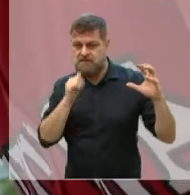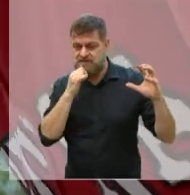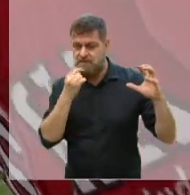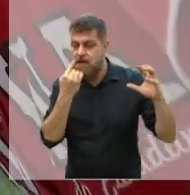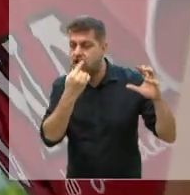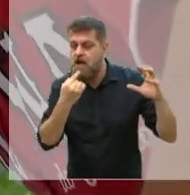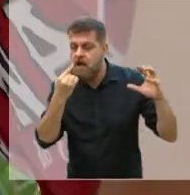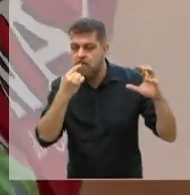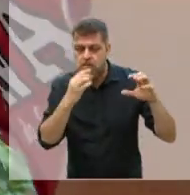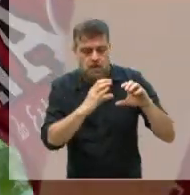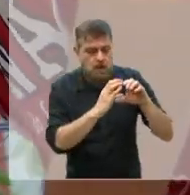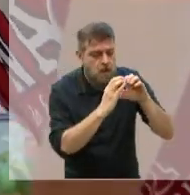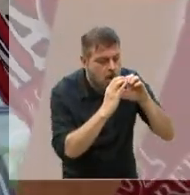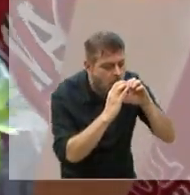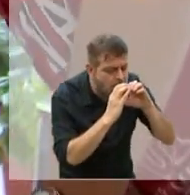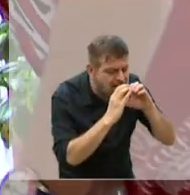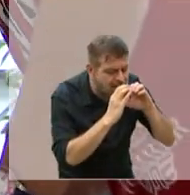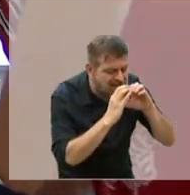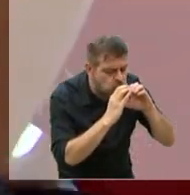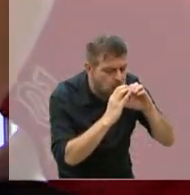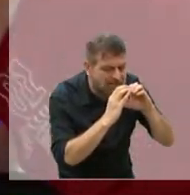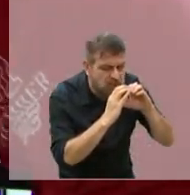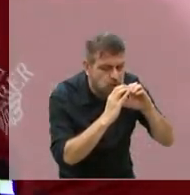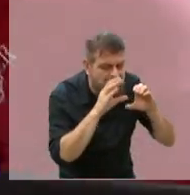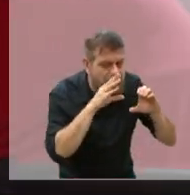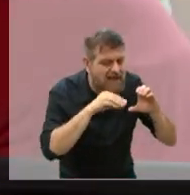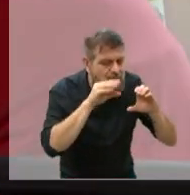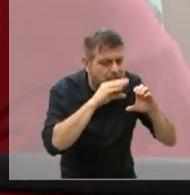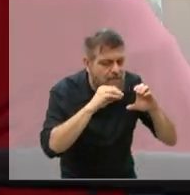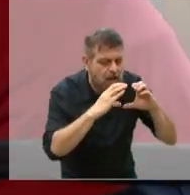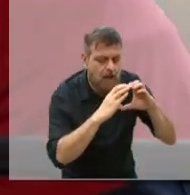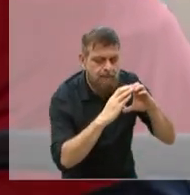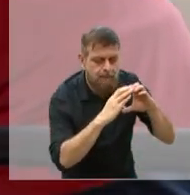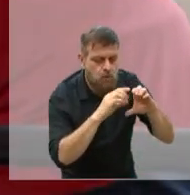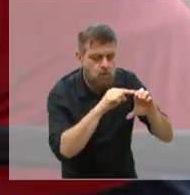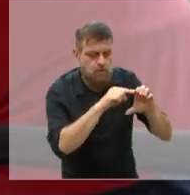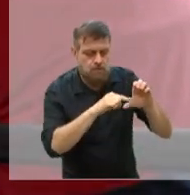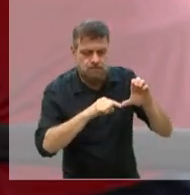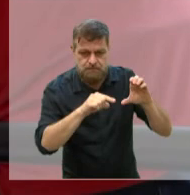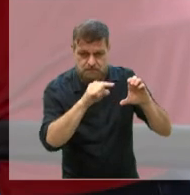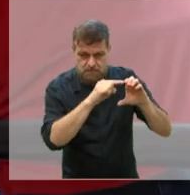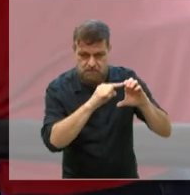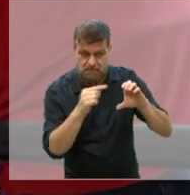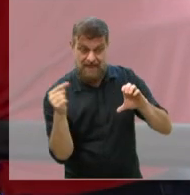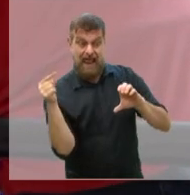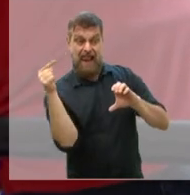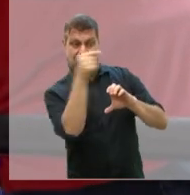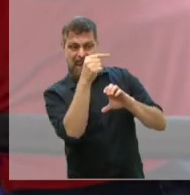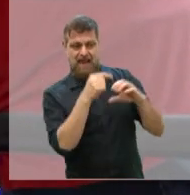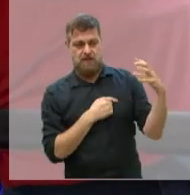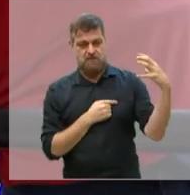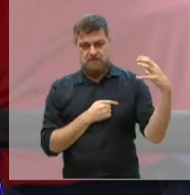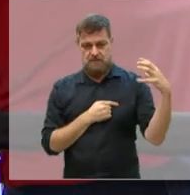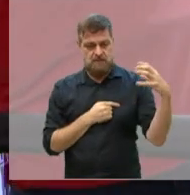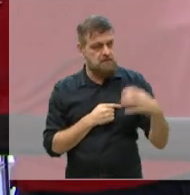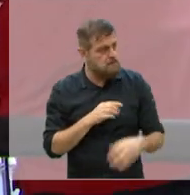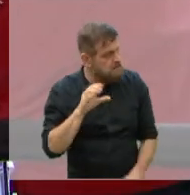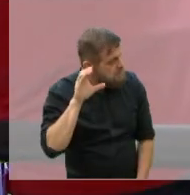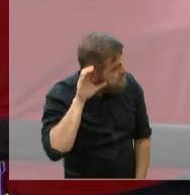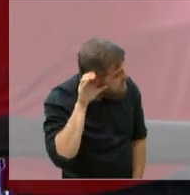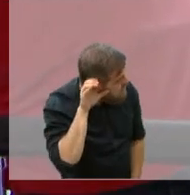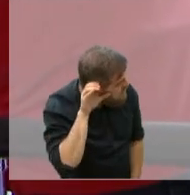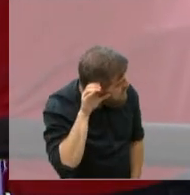a boca naquele ponto que tem de metal, que é o foco da antena, e alguém do outro lado, na outra antena, consegue colocar o ouvido também no